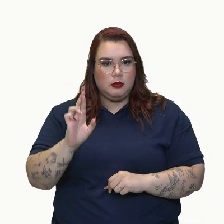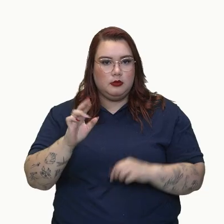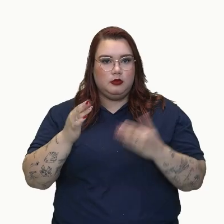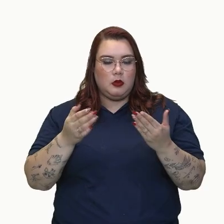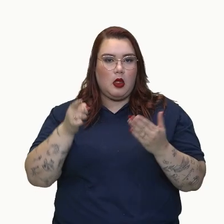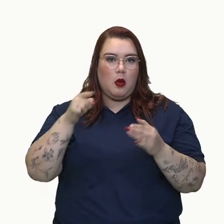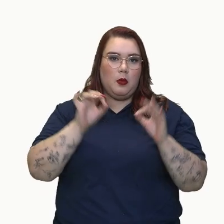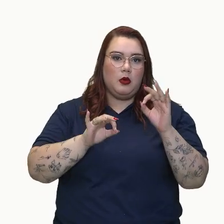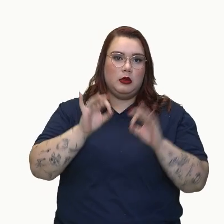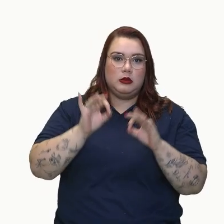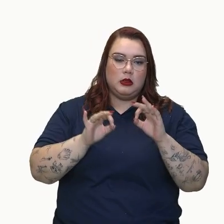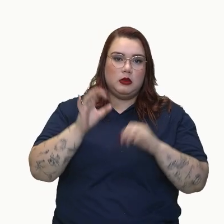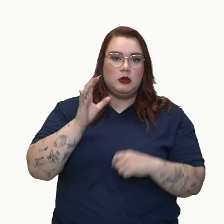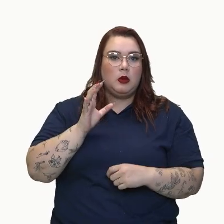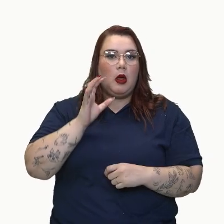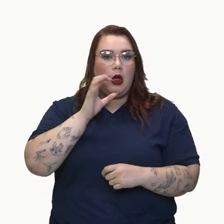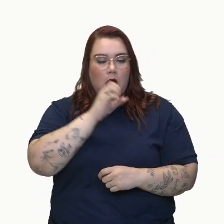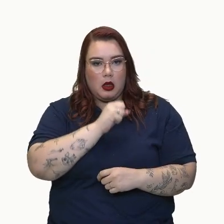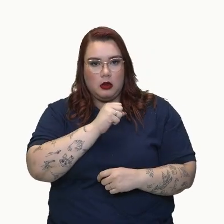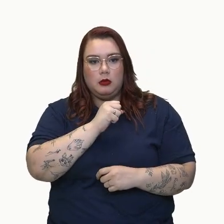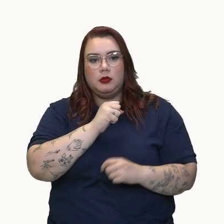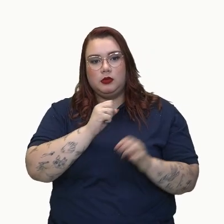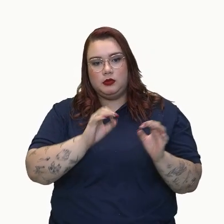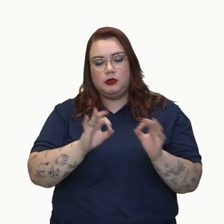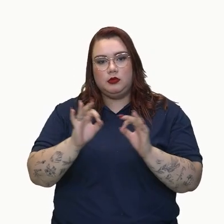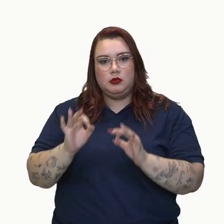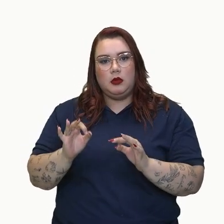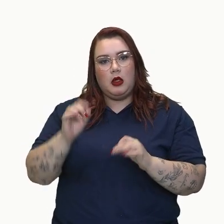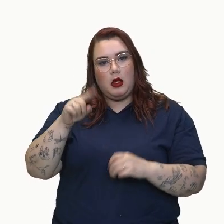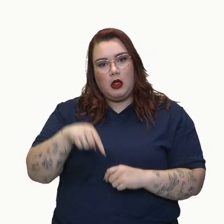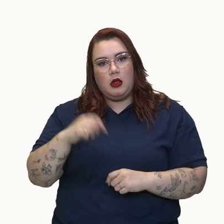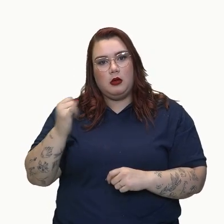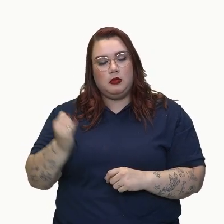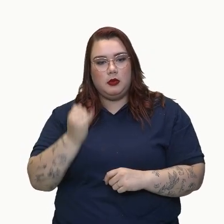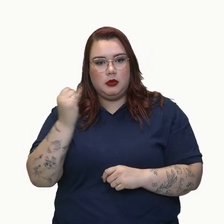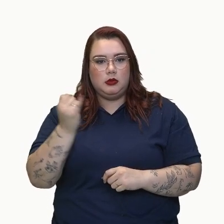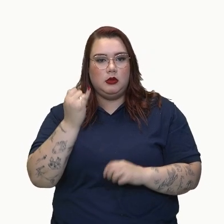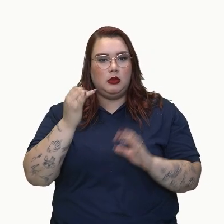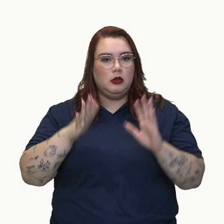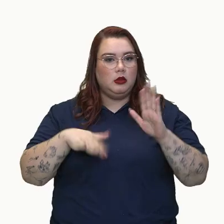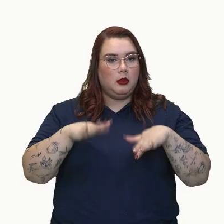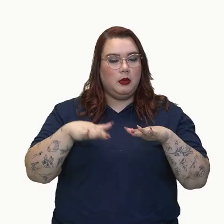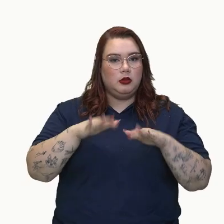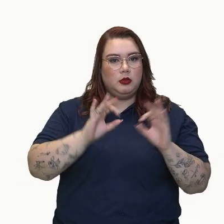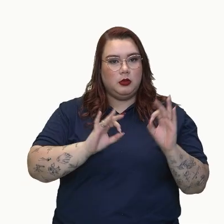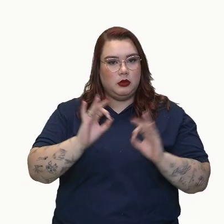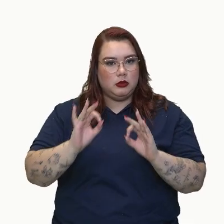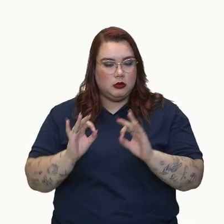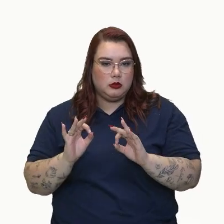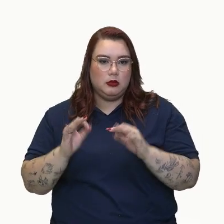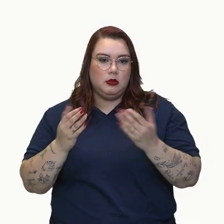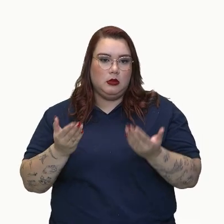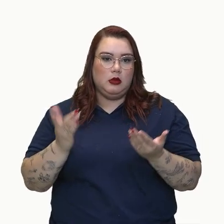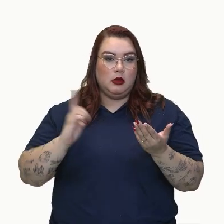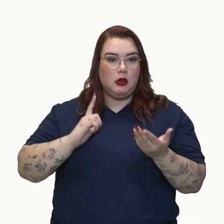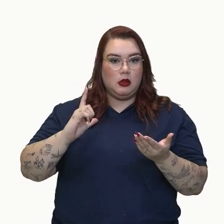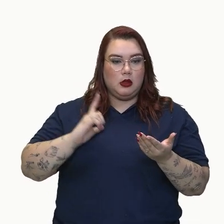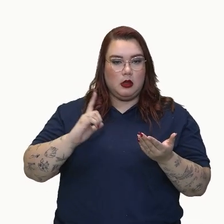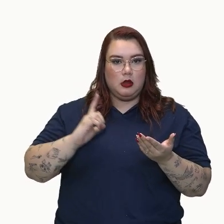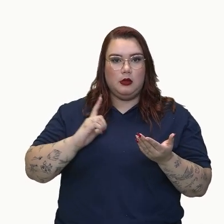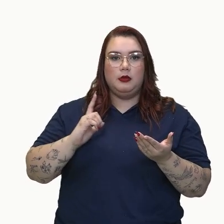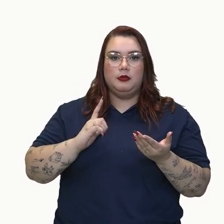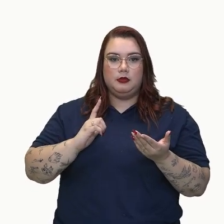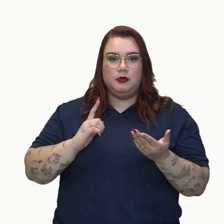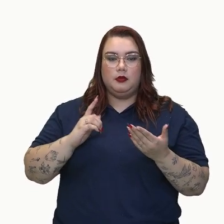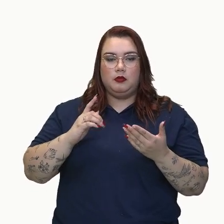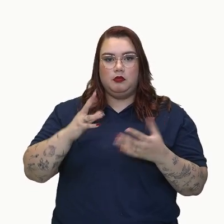mais rápido, tá bom? O que é muito importante dependendo aí do processo que a gente tem no